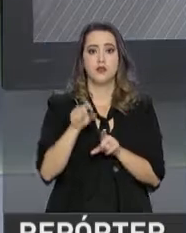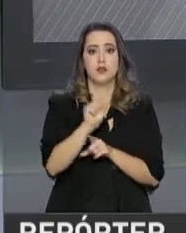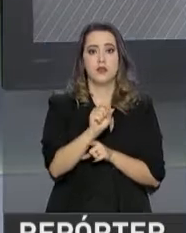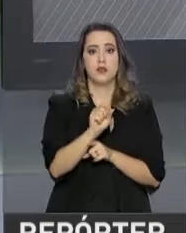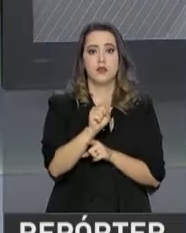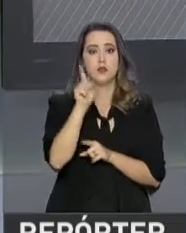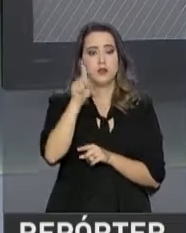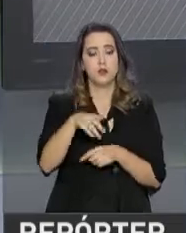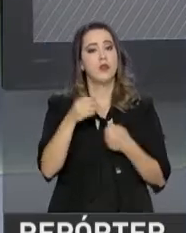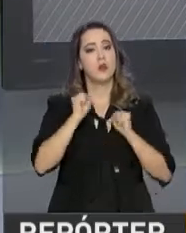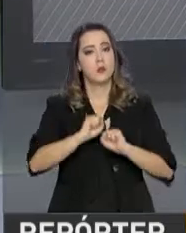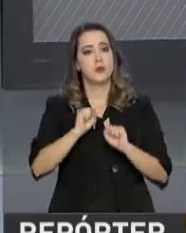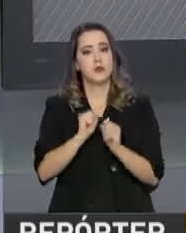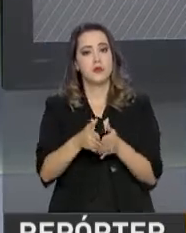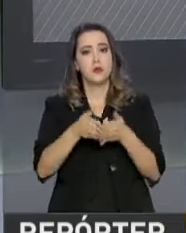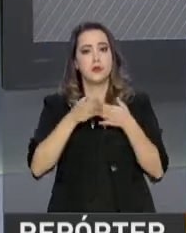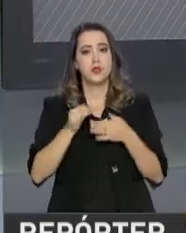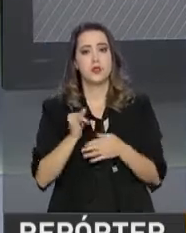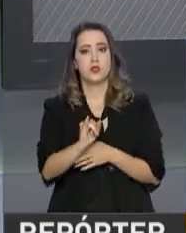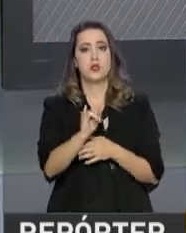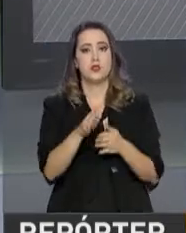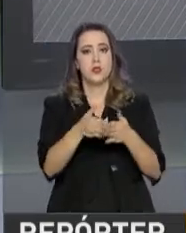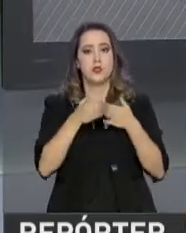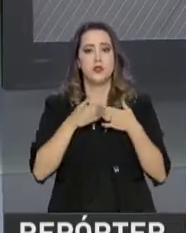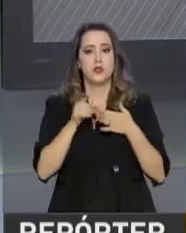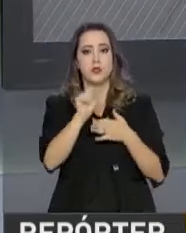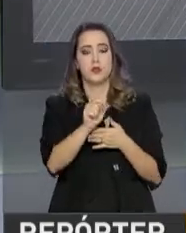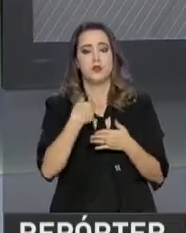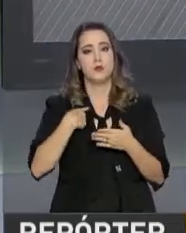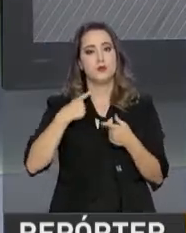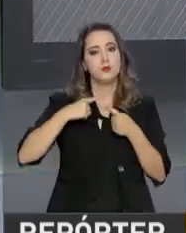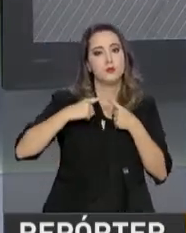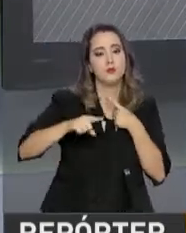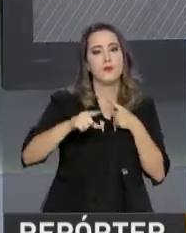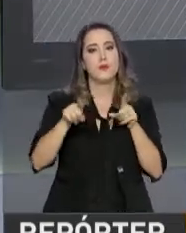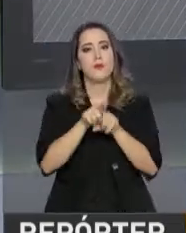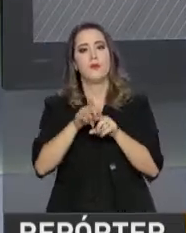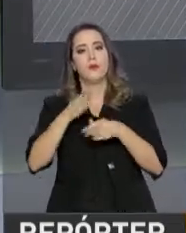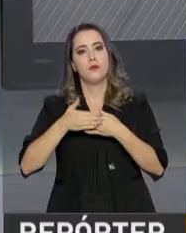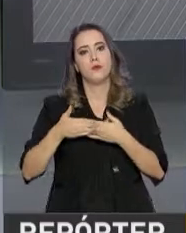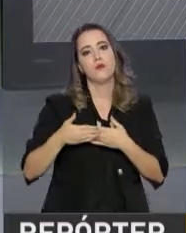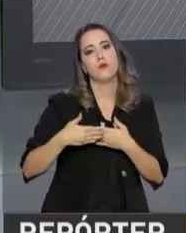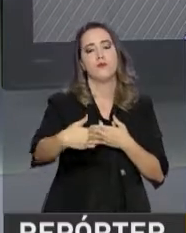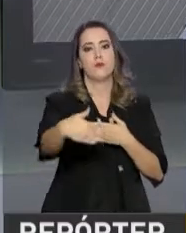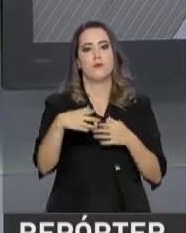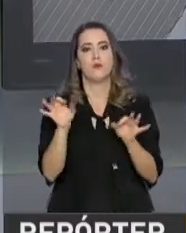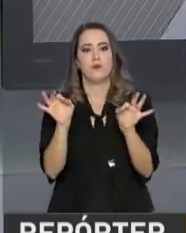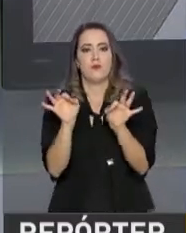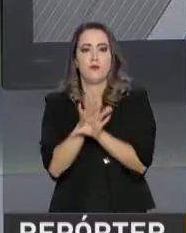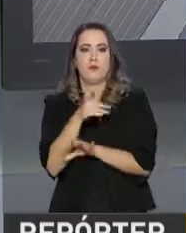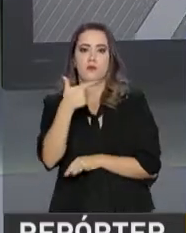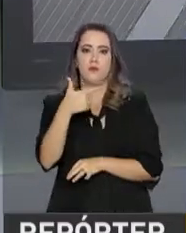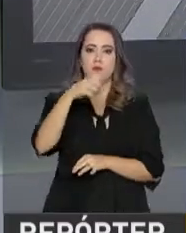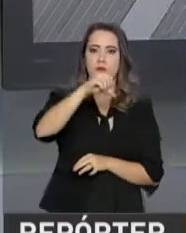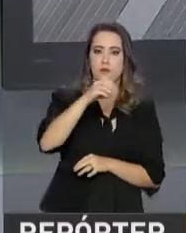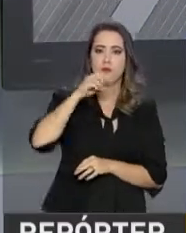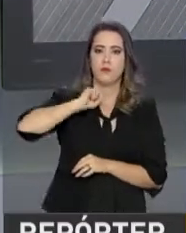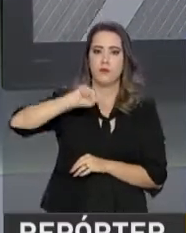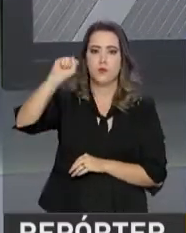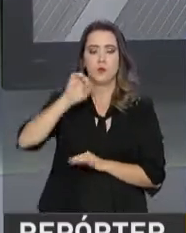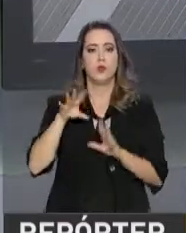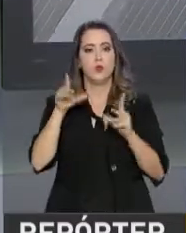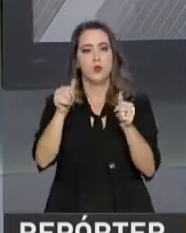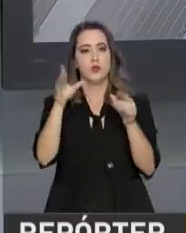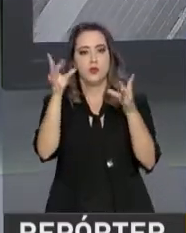favor é possível recorrer caso seu pedro brigado caso seu pedido tenha sido negado o prazo de recursos termina no dia 29